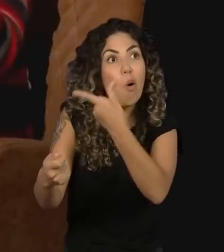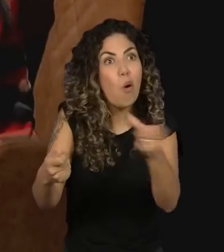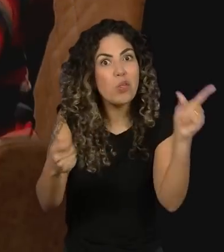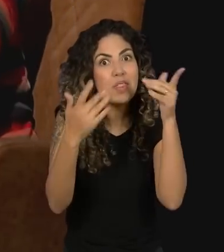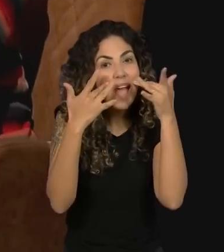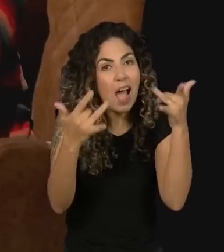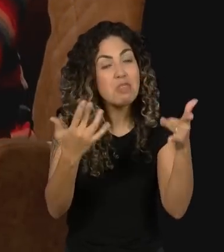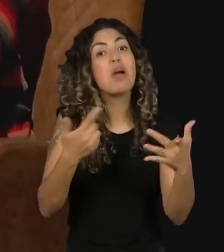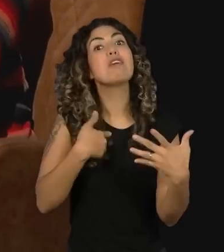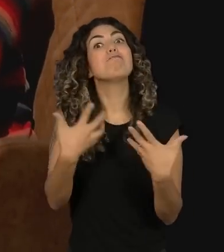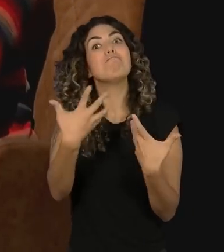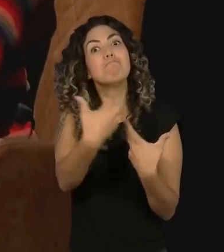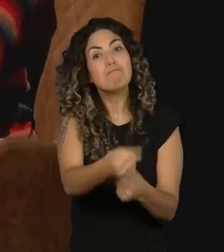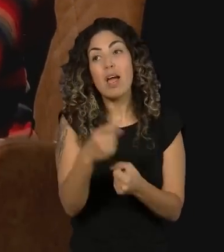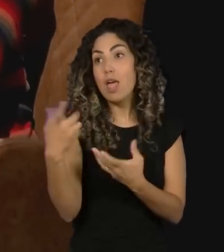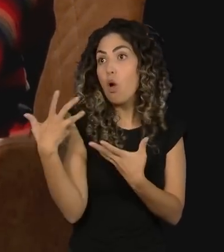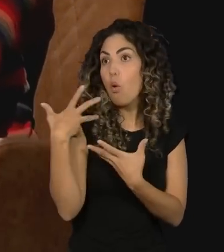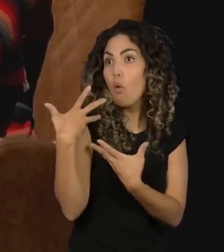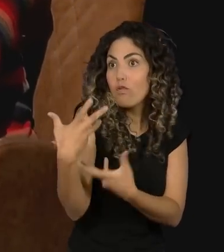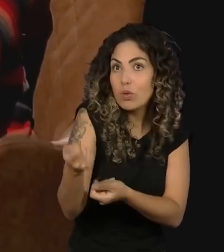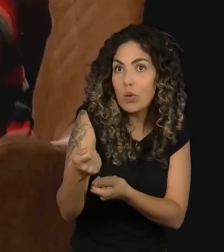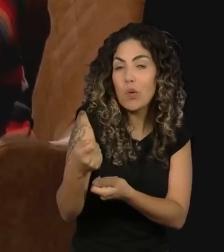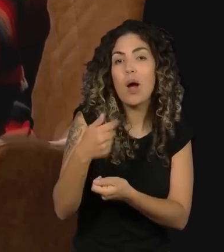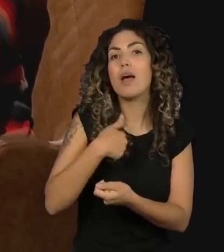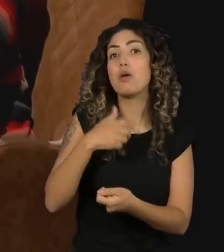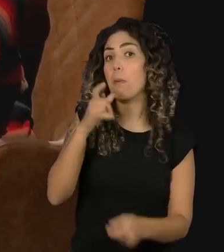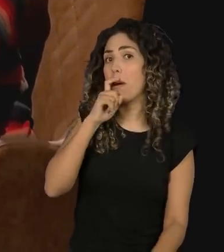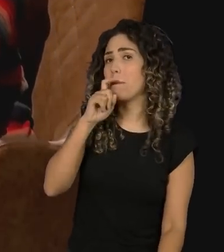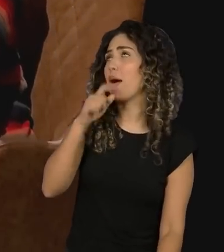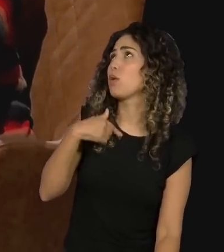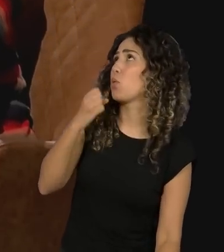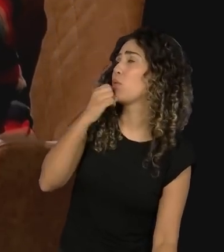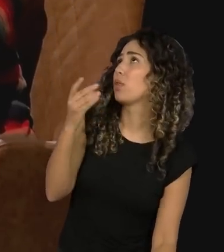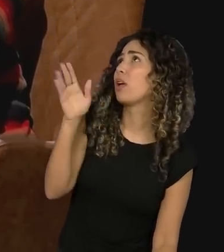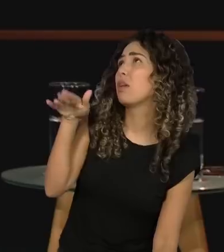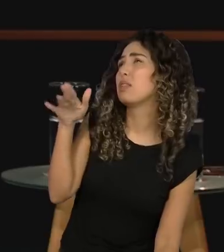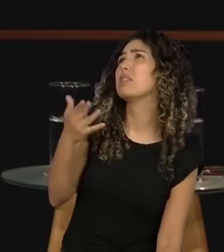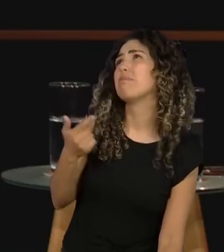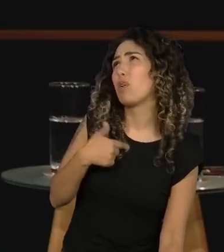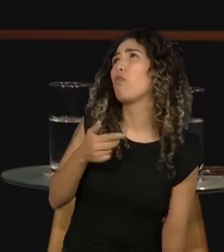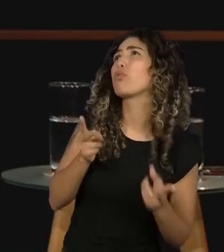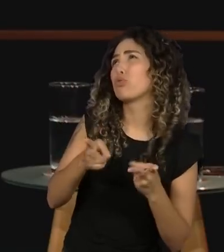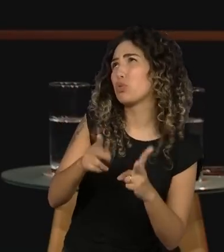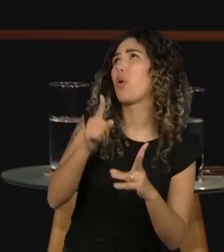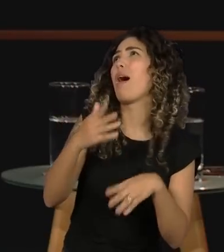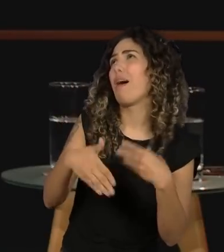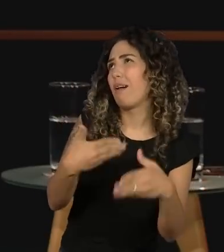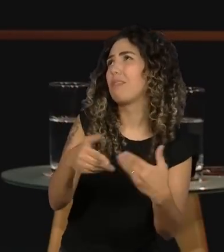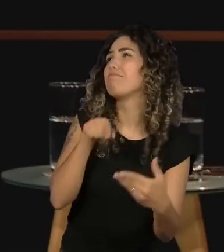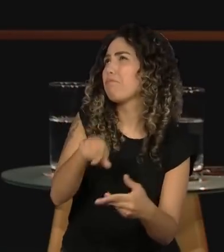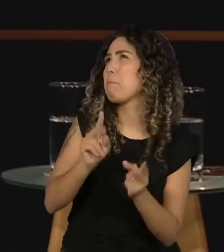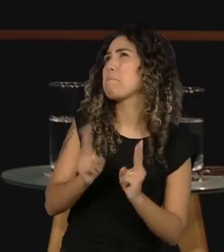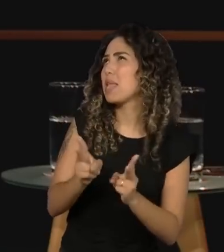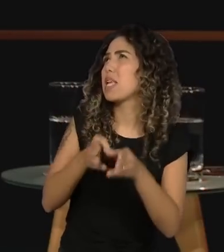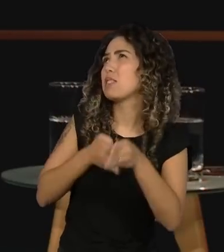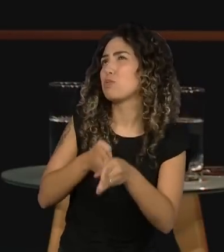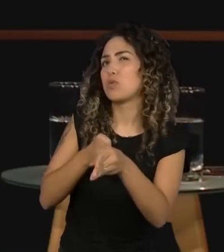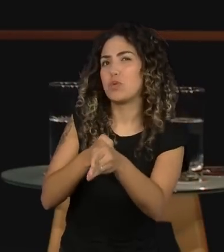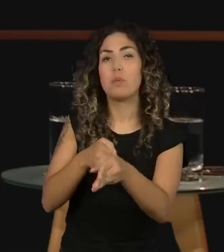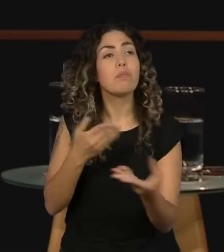foi então nesse convite que eu falei para o meu pai, pai, eu vou seguir. Agora, foram mais de 10 anos